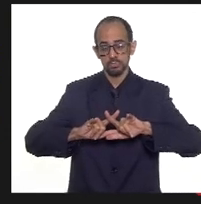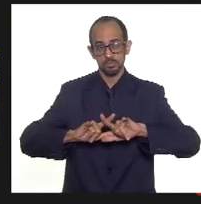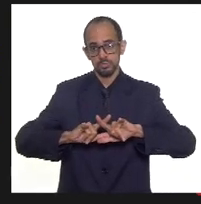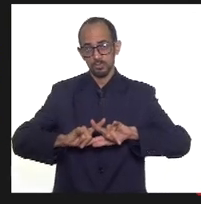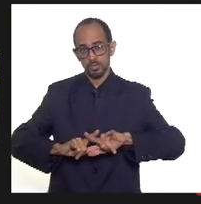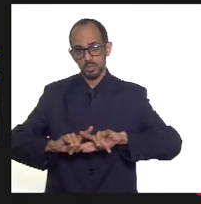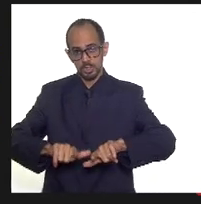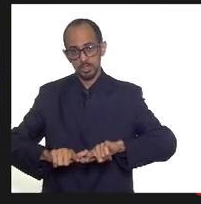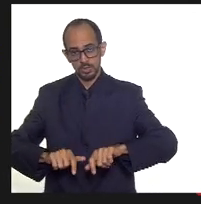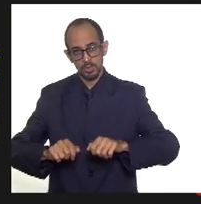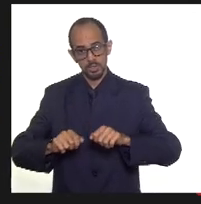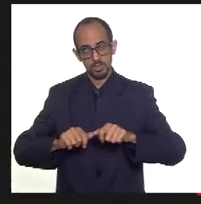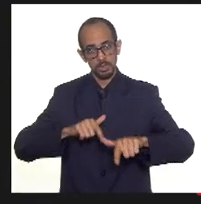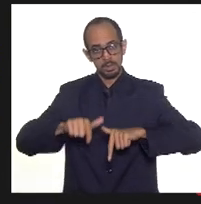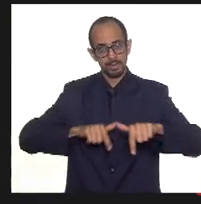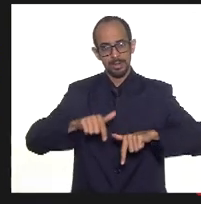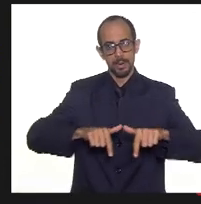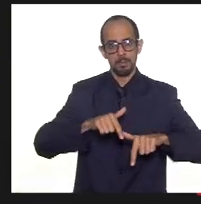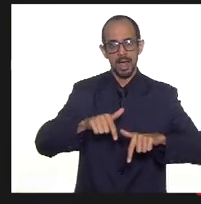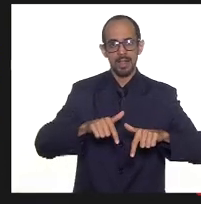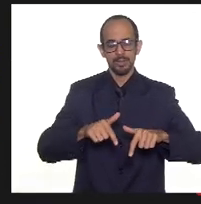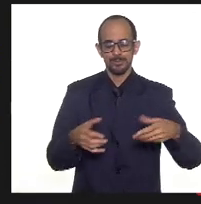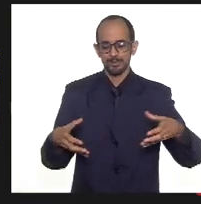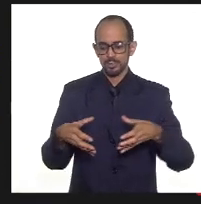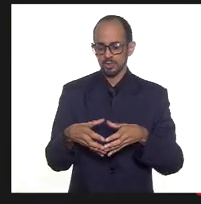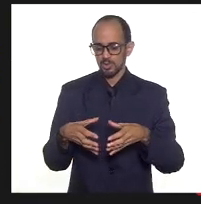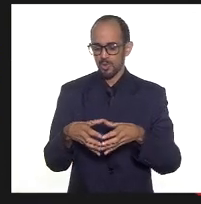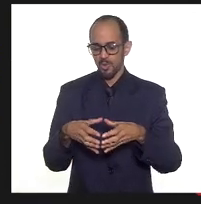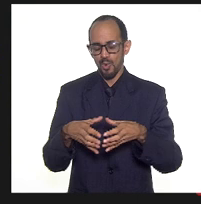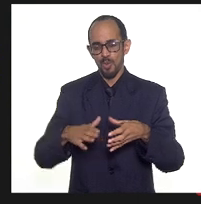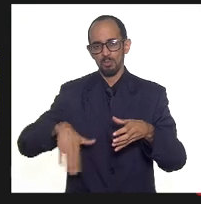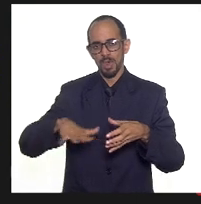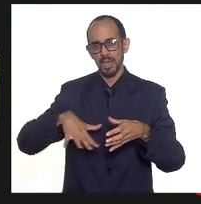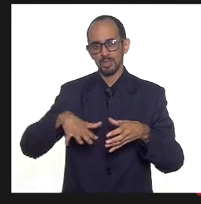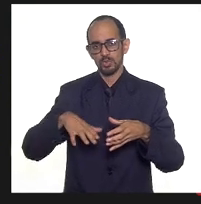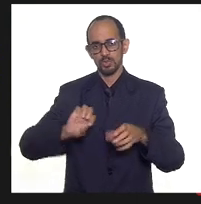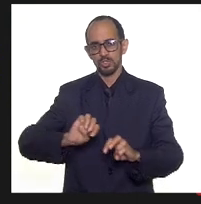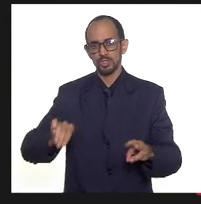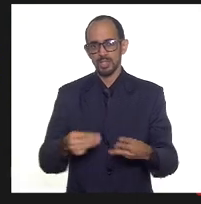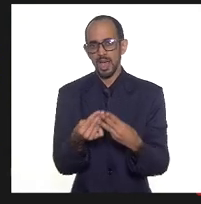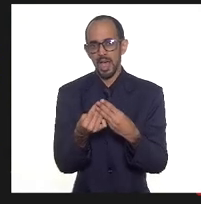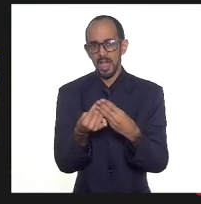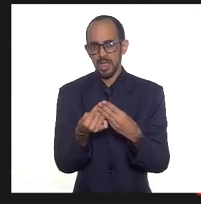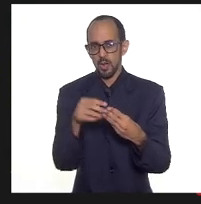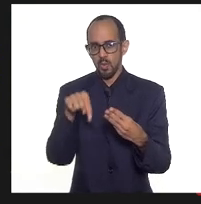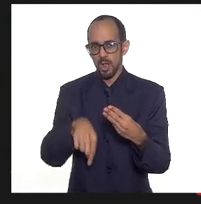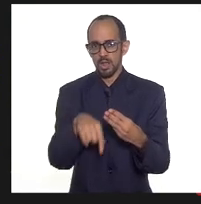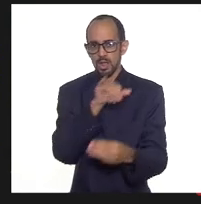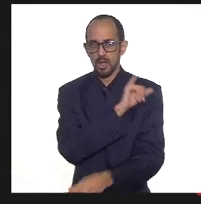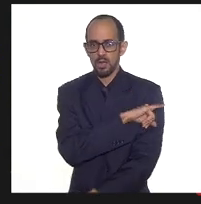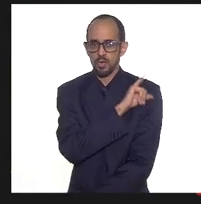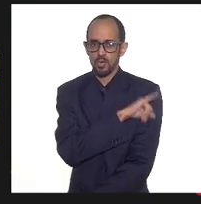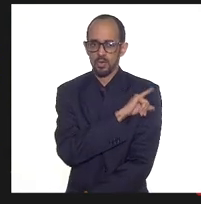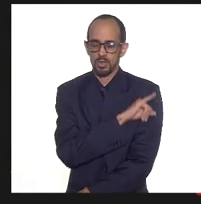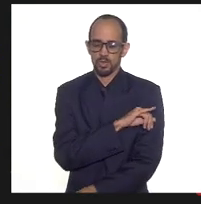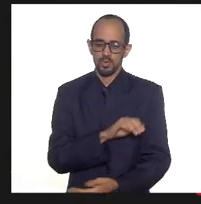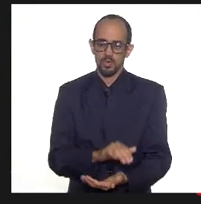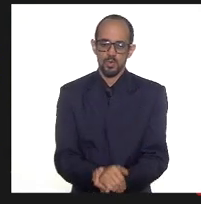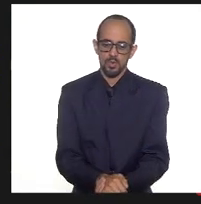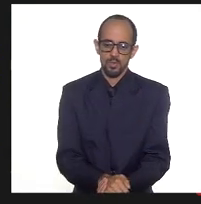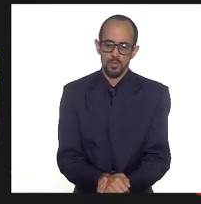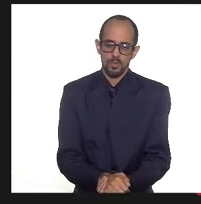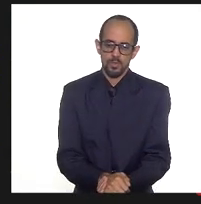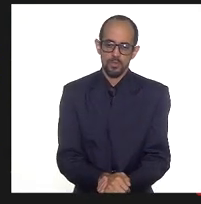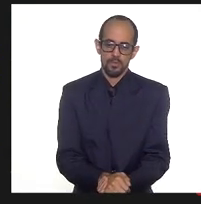que atuam no chamado Complexo de Israel, no Rio de Janeiro, o que é,